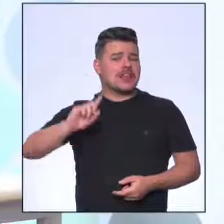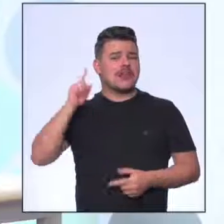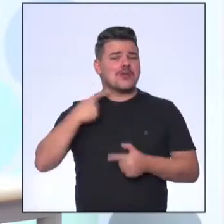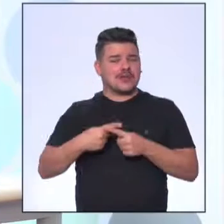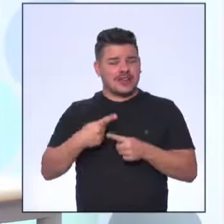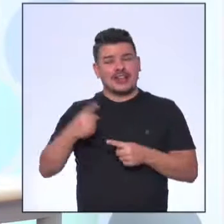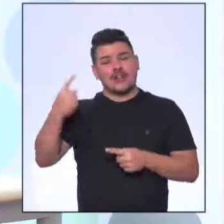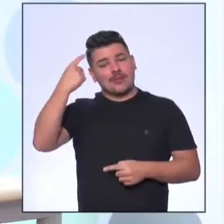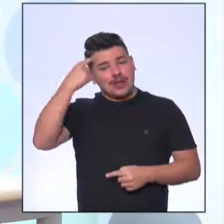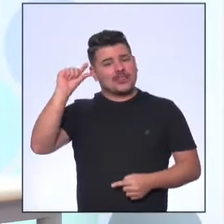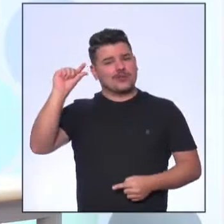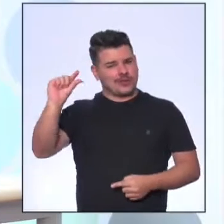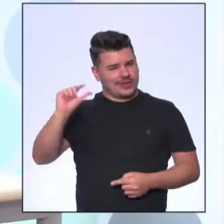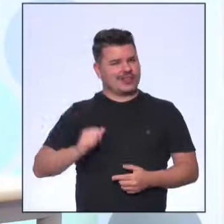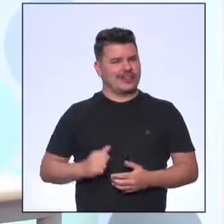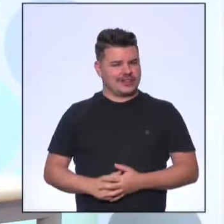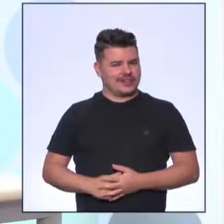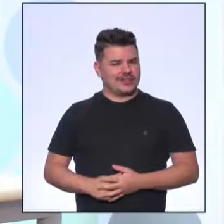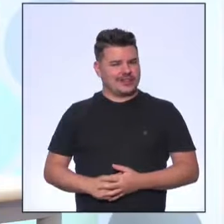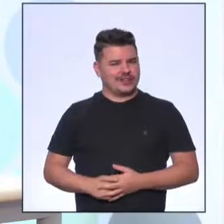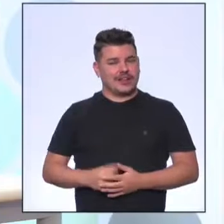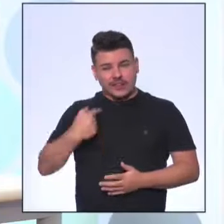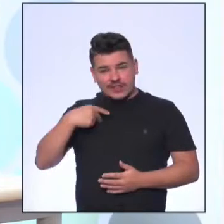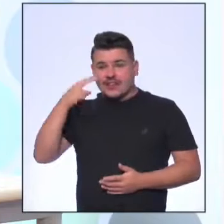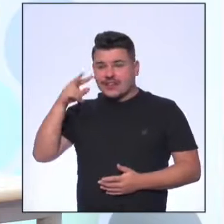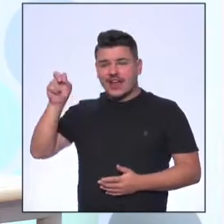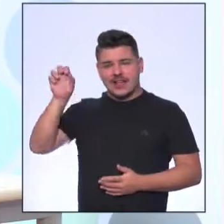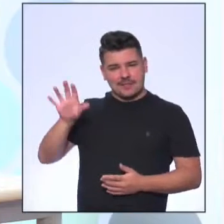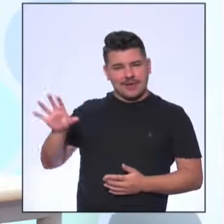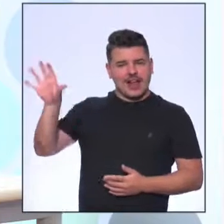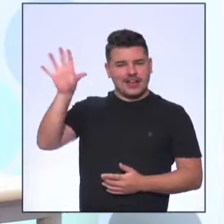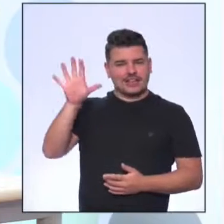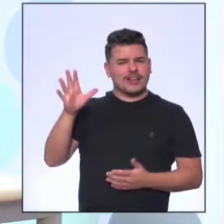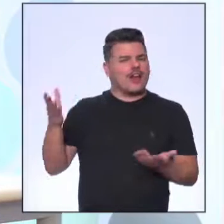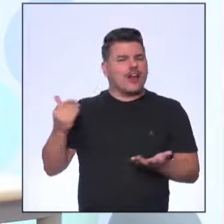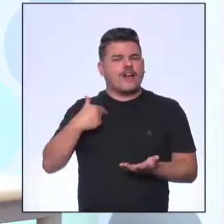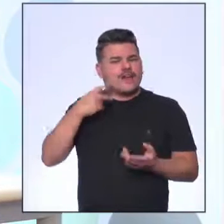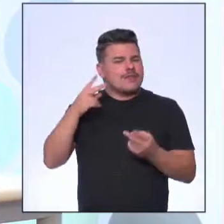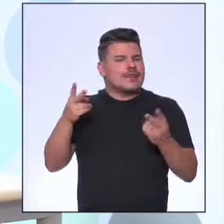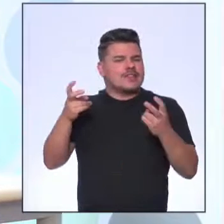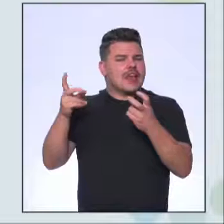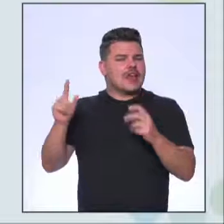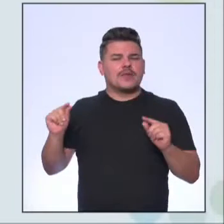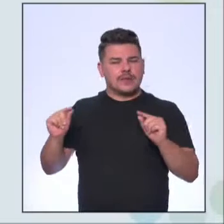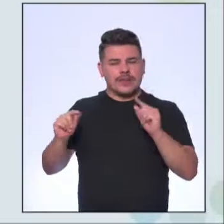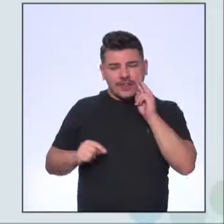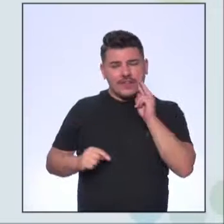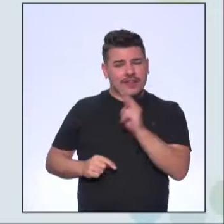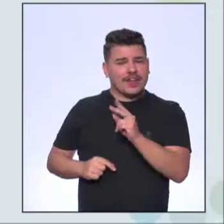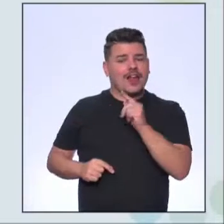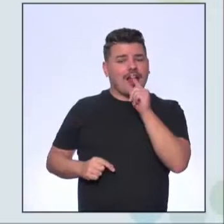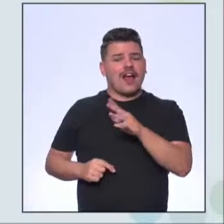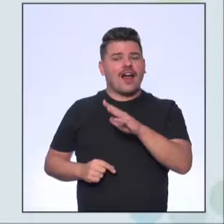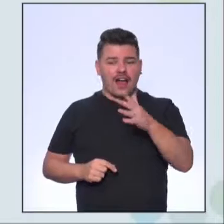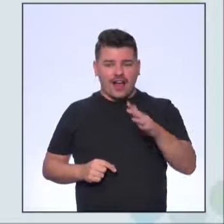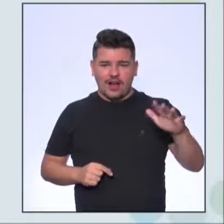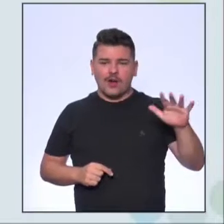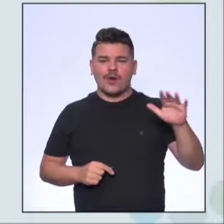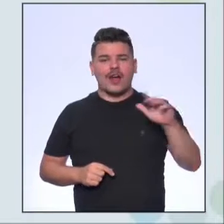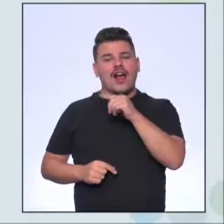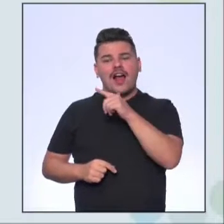vamos pensar um pouquinho, pessoal. Né? Na nossa imagem, né, o que nós vemos ali? Nós vemos ali água, um